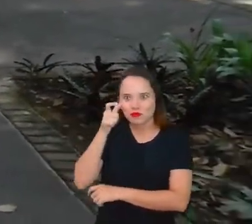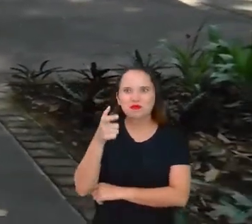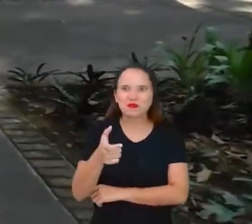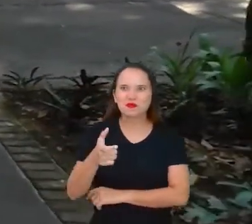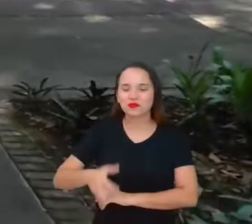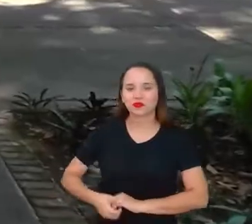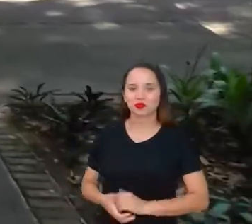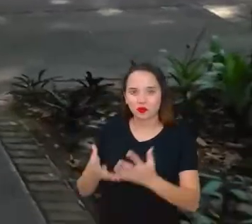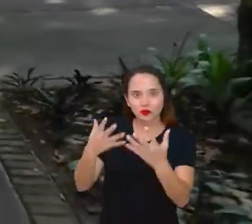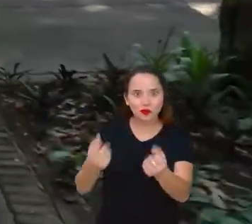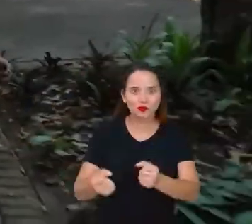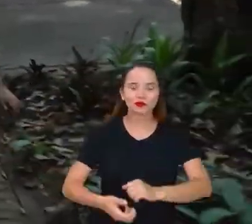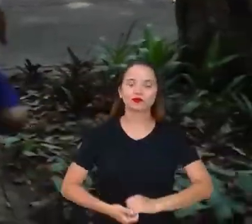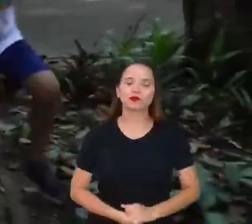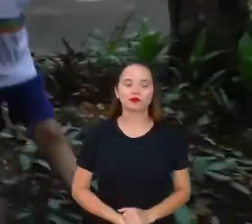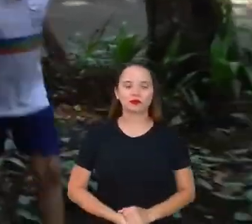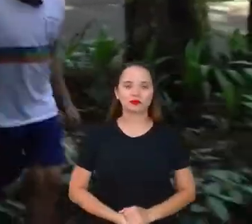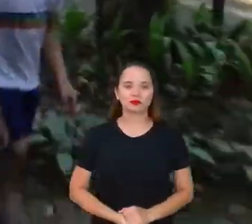Olha só.